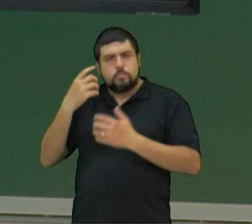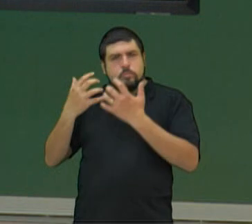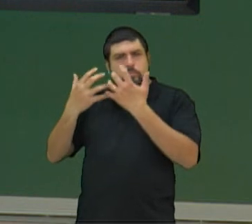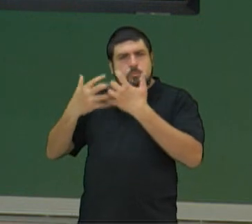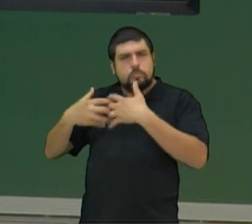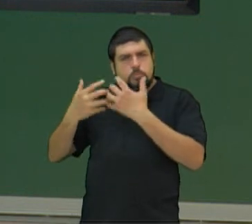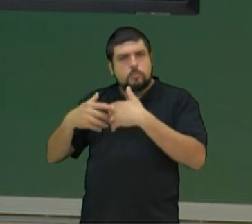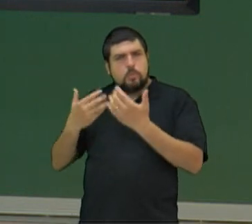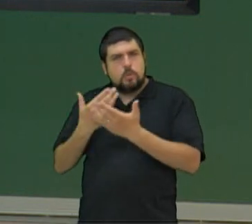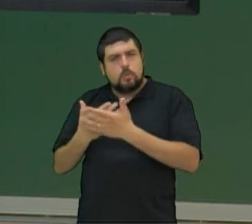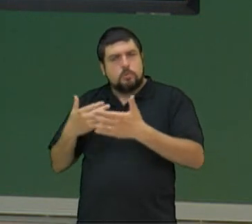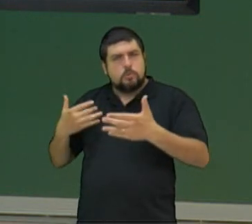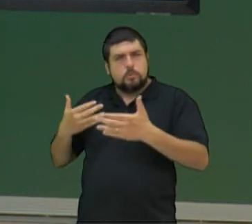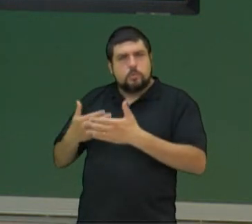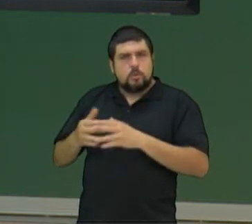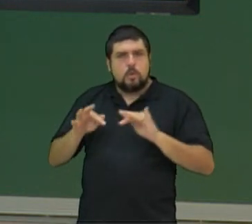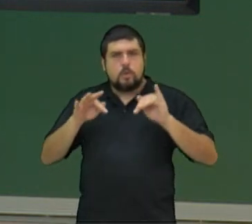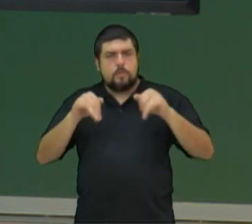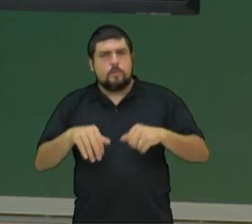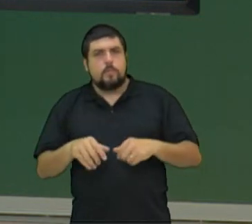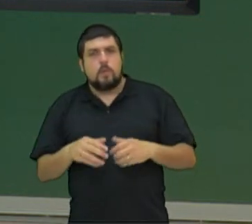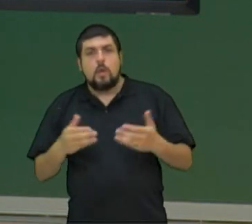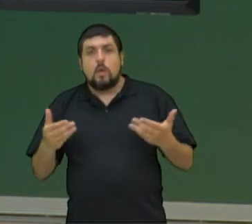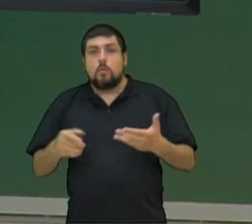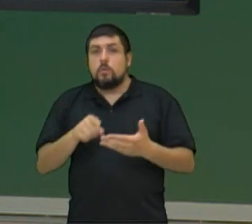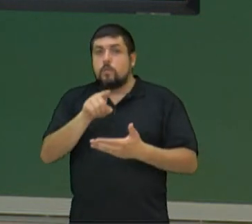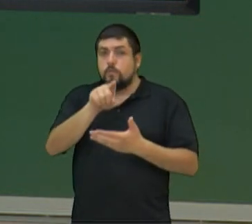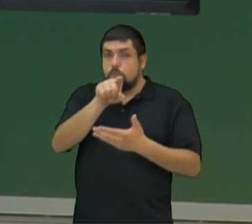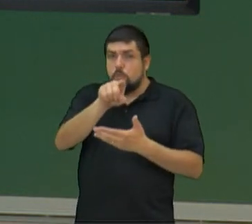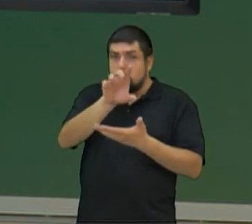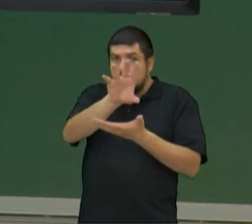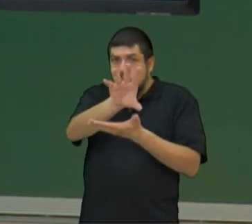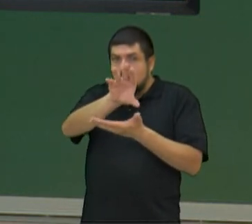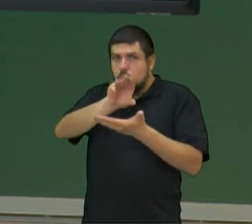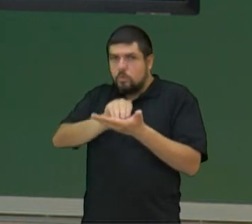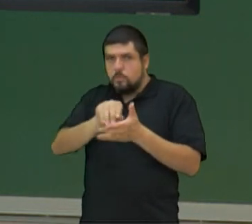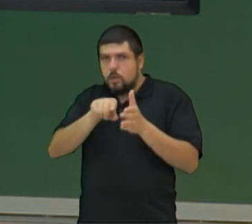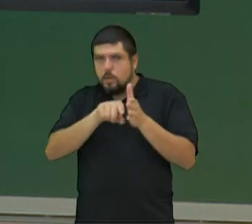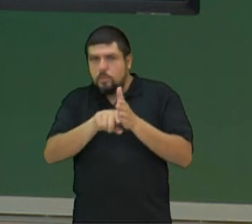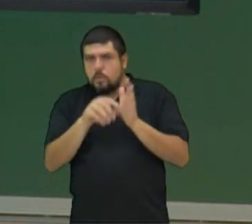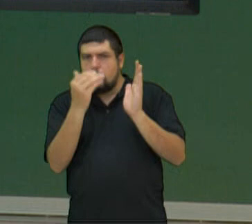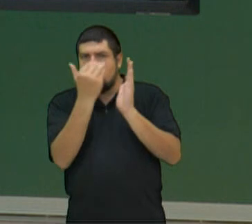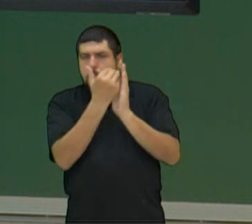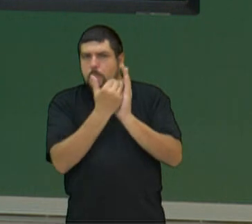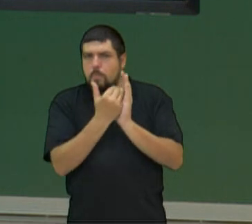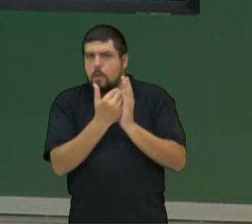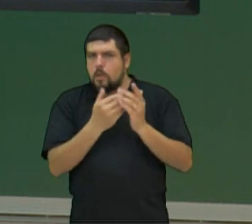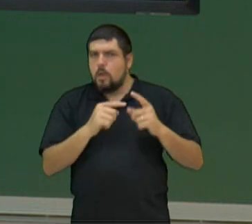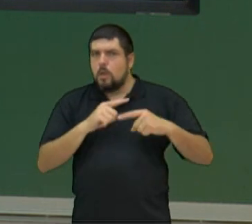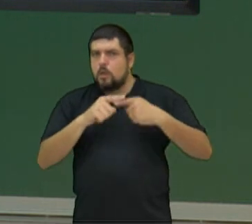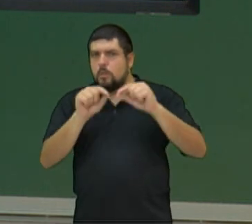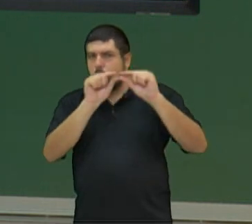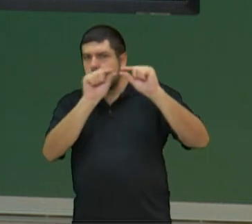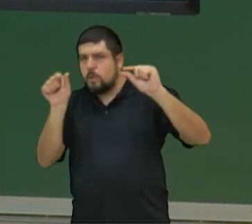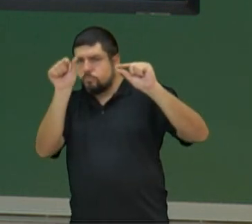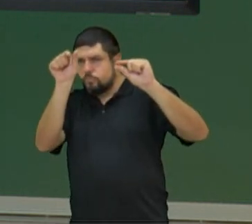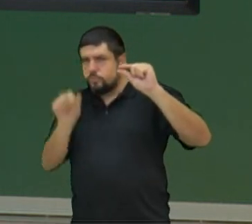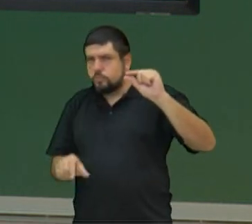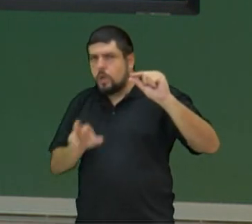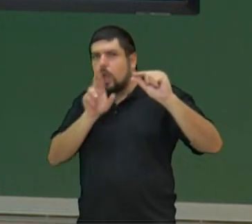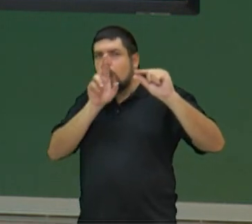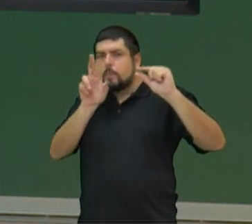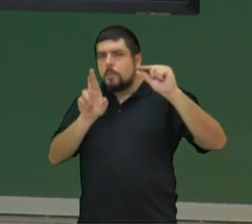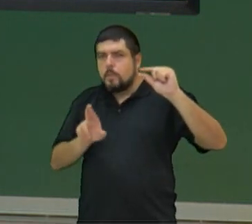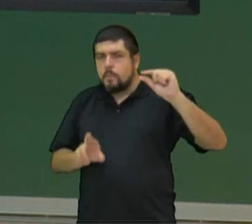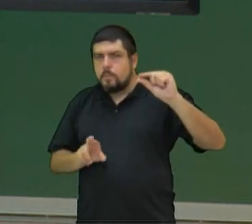aula. Para essa questão, você vai precisar copiar as perguntas, tá? Porque vem uma cruzadinha para você responder. Só que aí, você